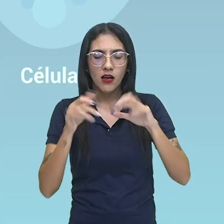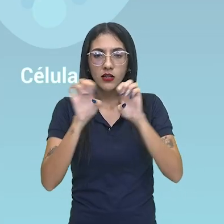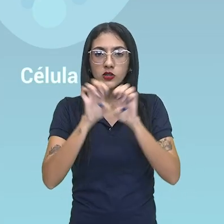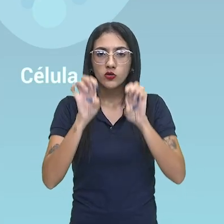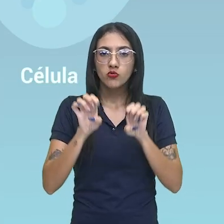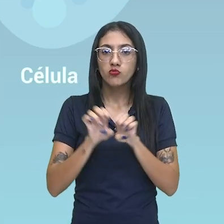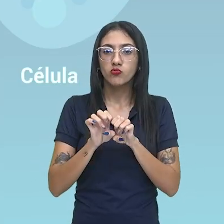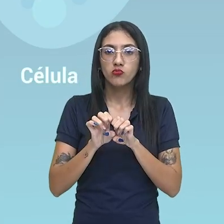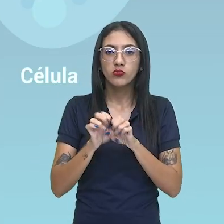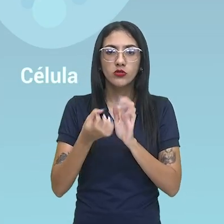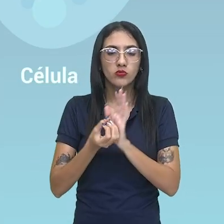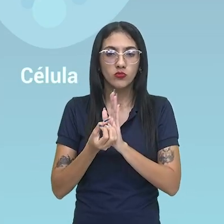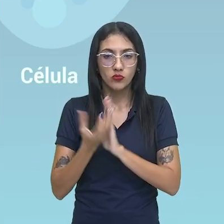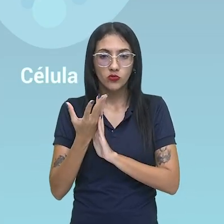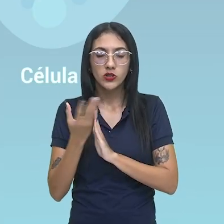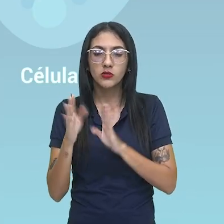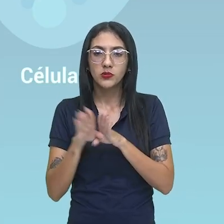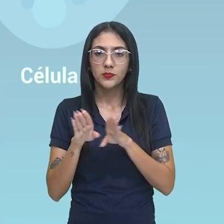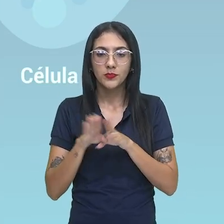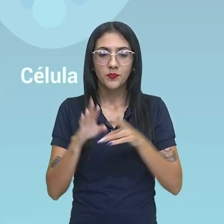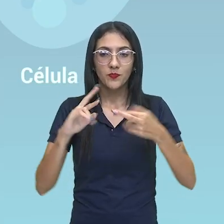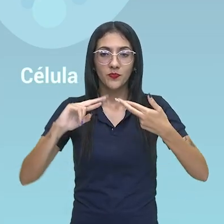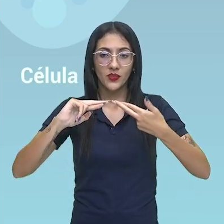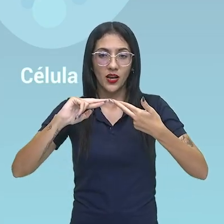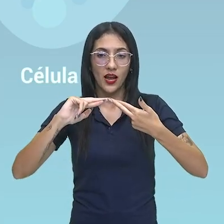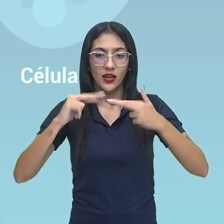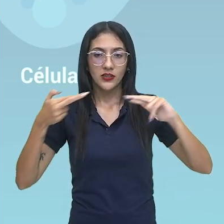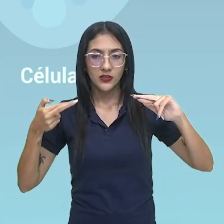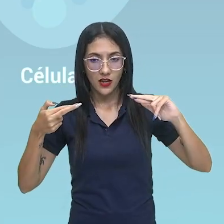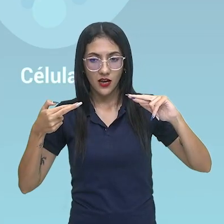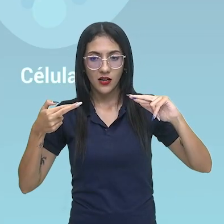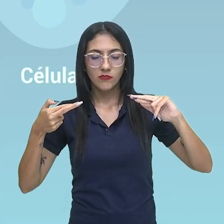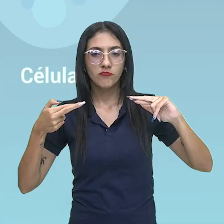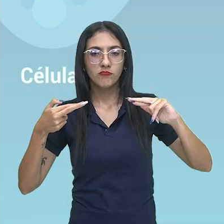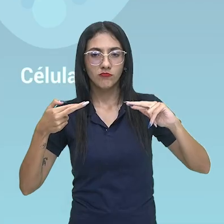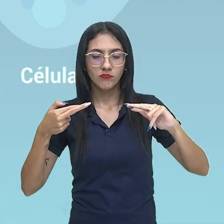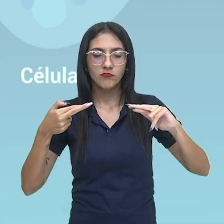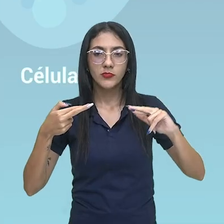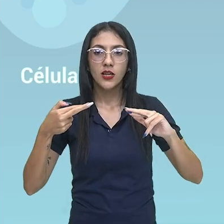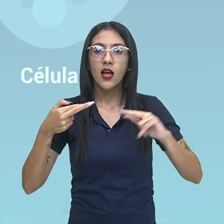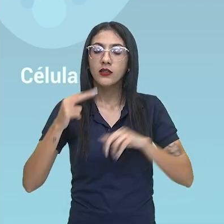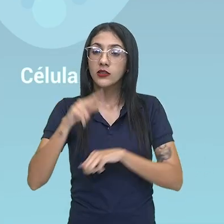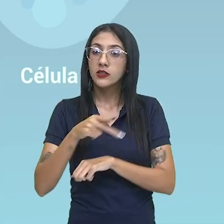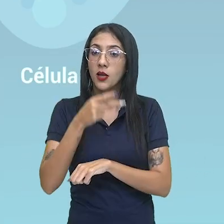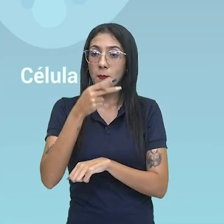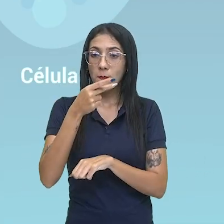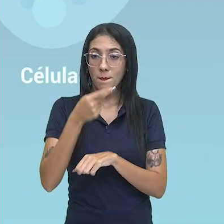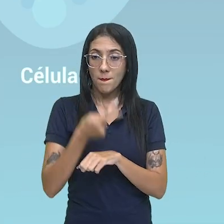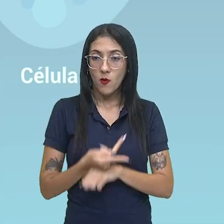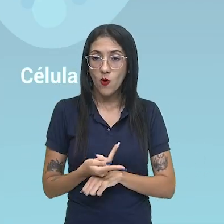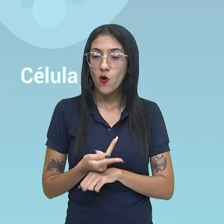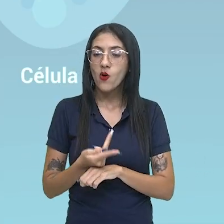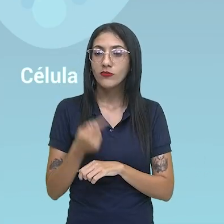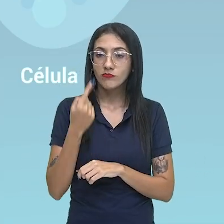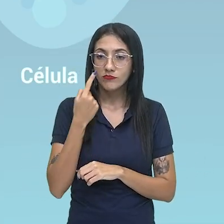estrutura, se tornaram moléculas mais complexas, como o RNA, e depois,